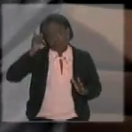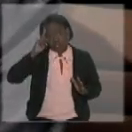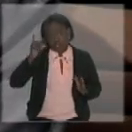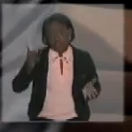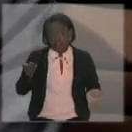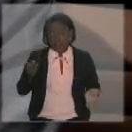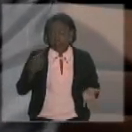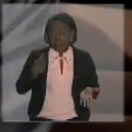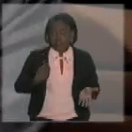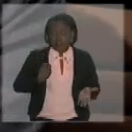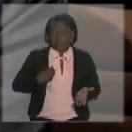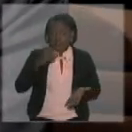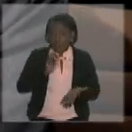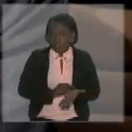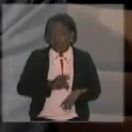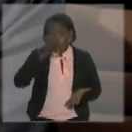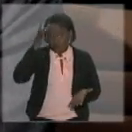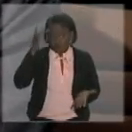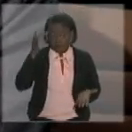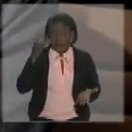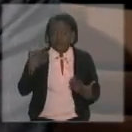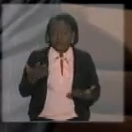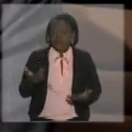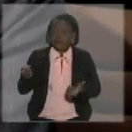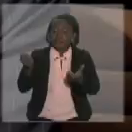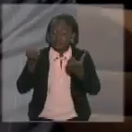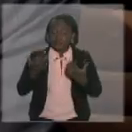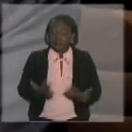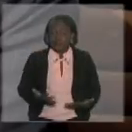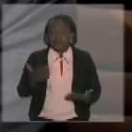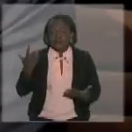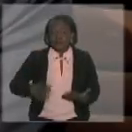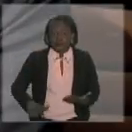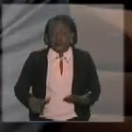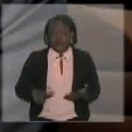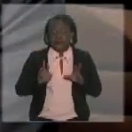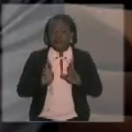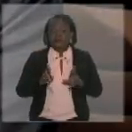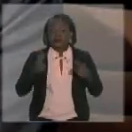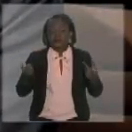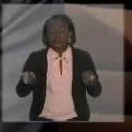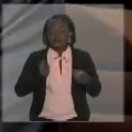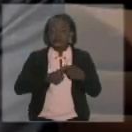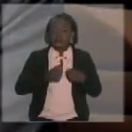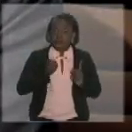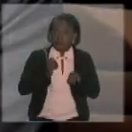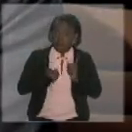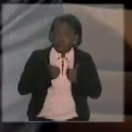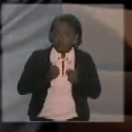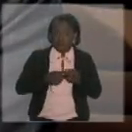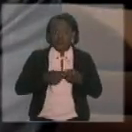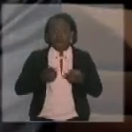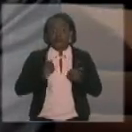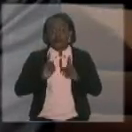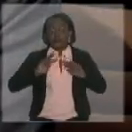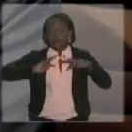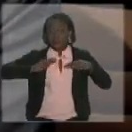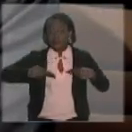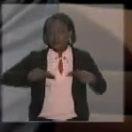no dia a dia, na realidade das pessoas, né? Isso. Queria que você me dissesse qual é a diferença entre travesti